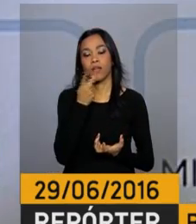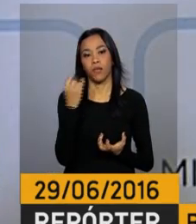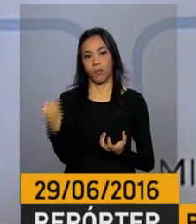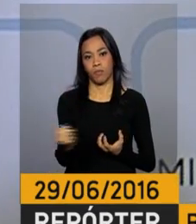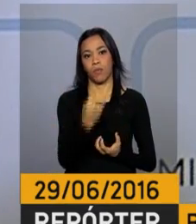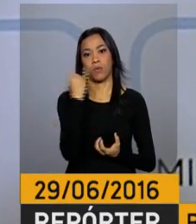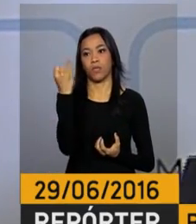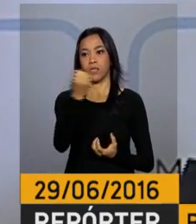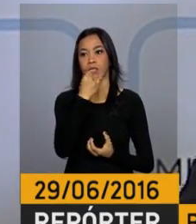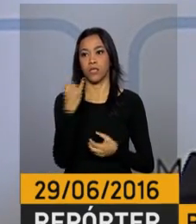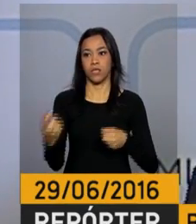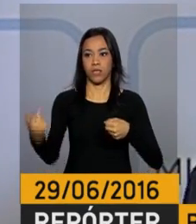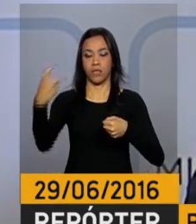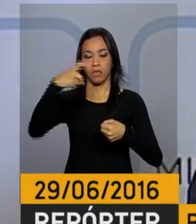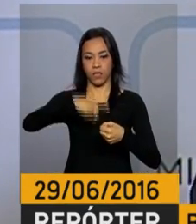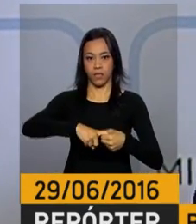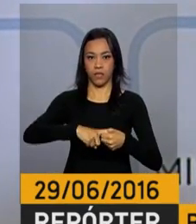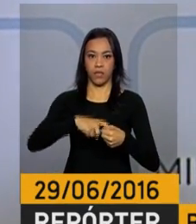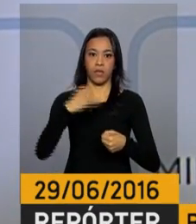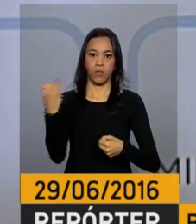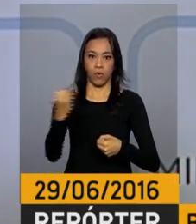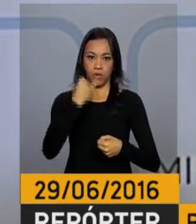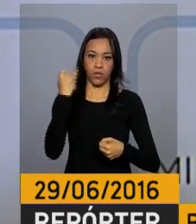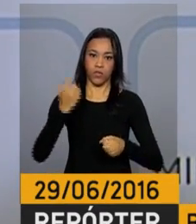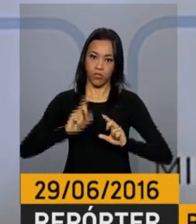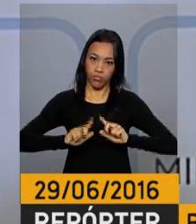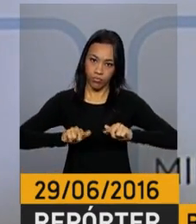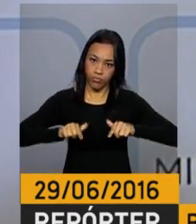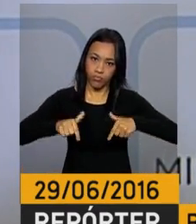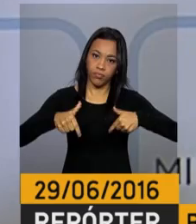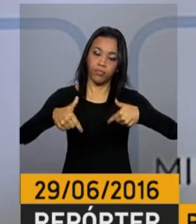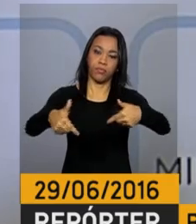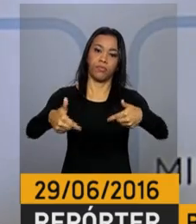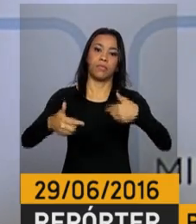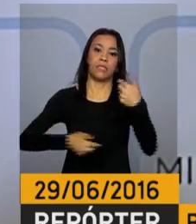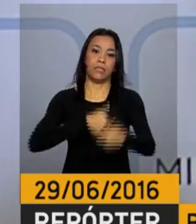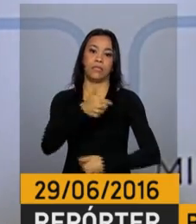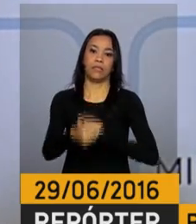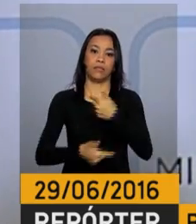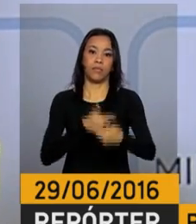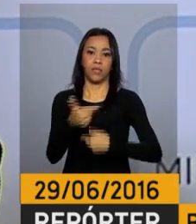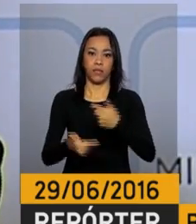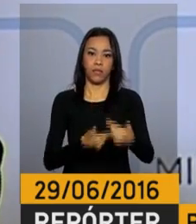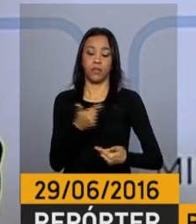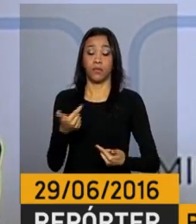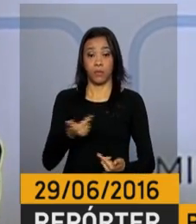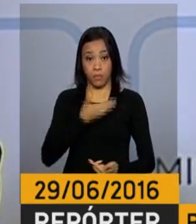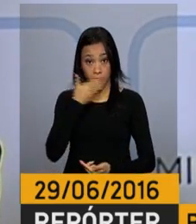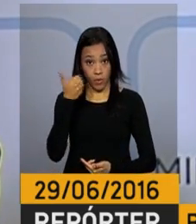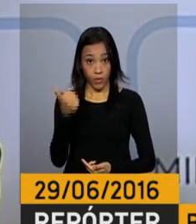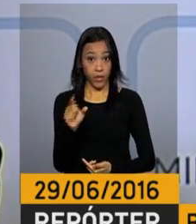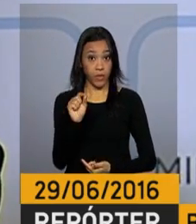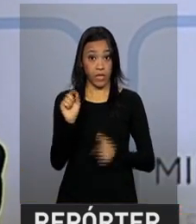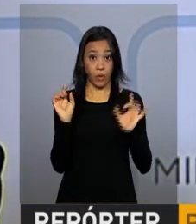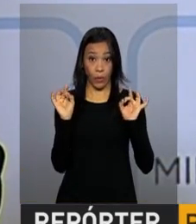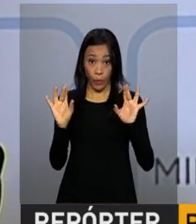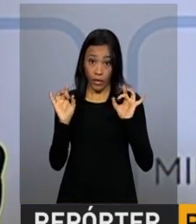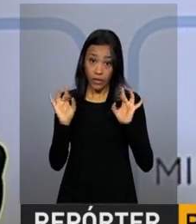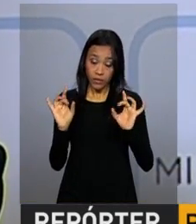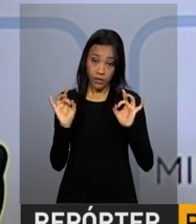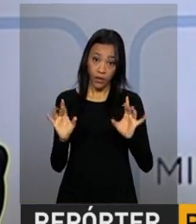fundamental que nós continuemos trabalhando na melhoria eh da qualidade de